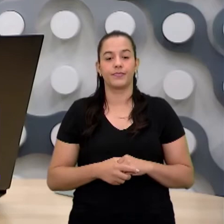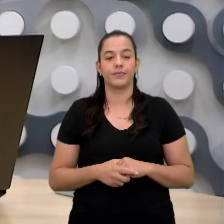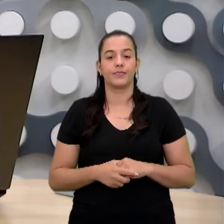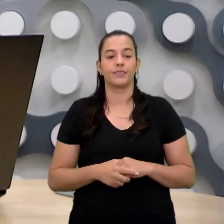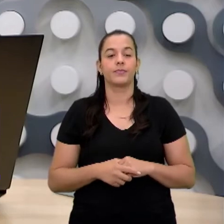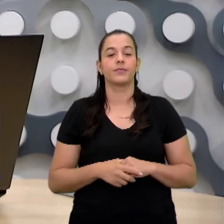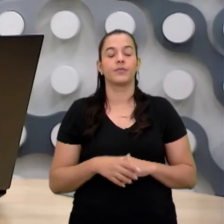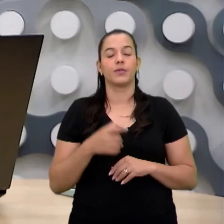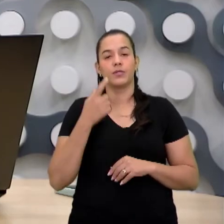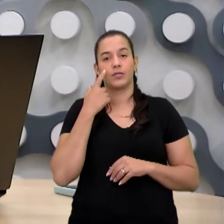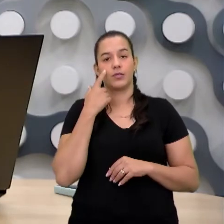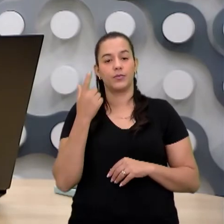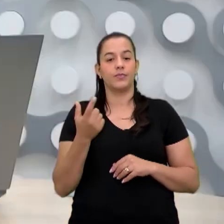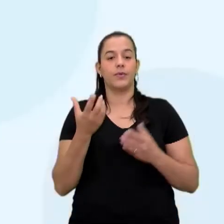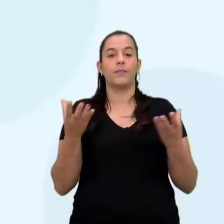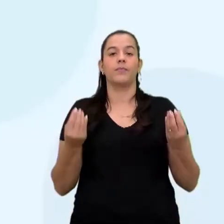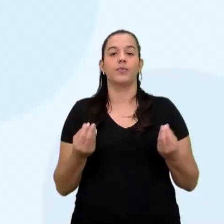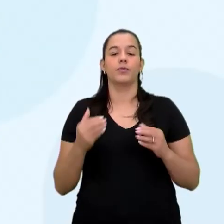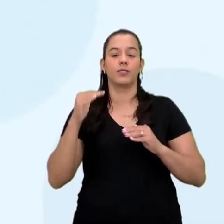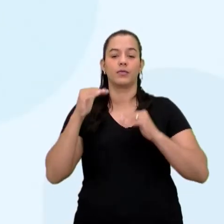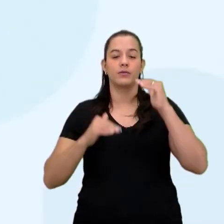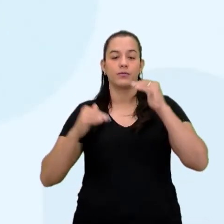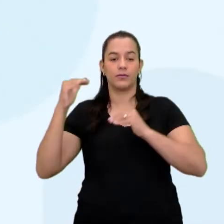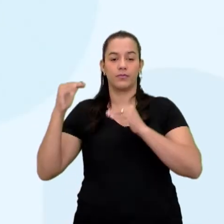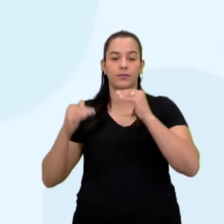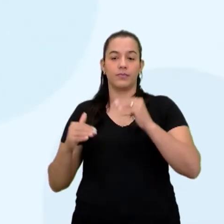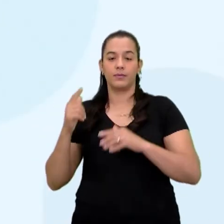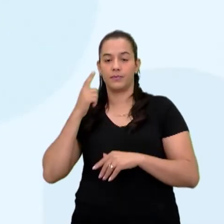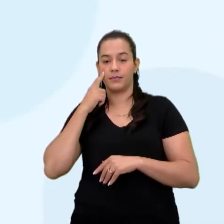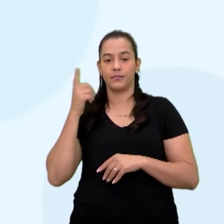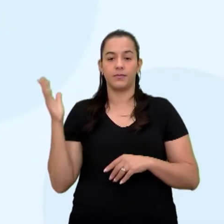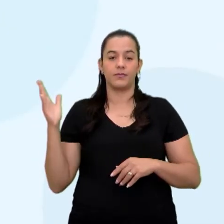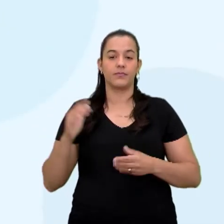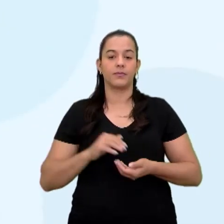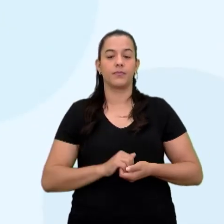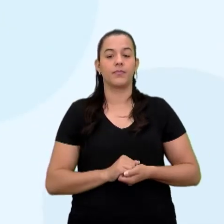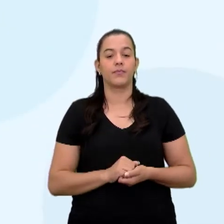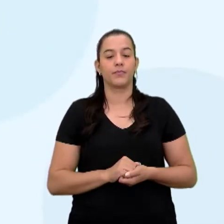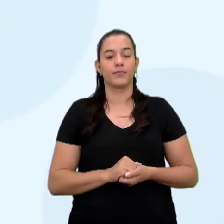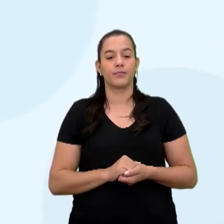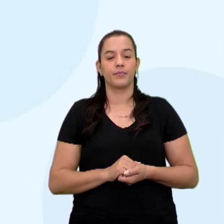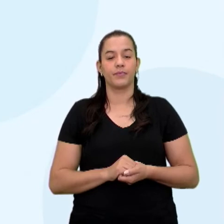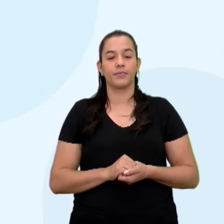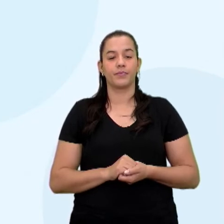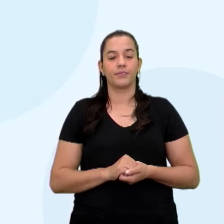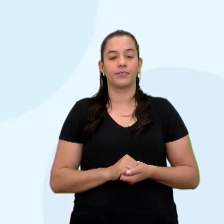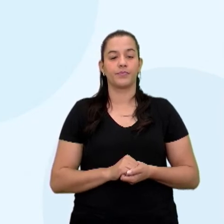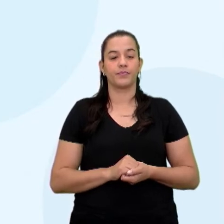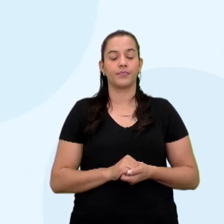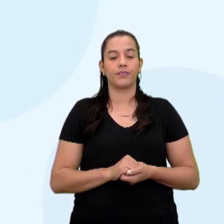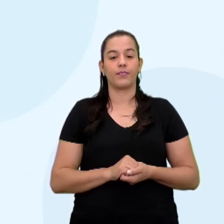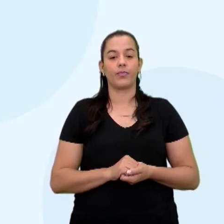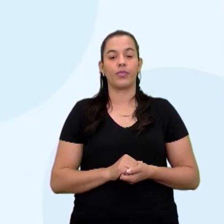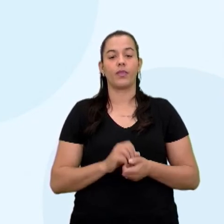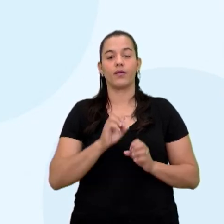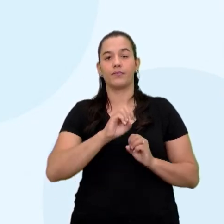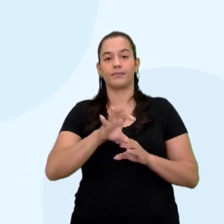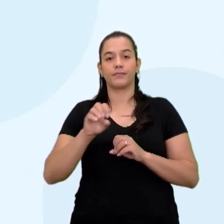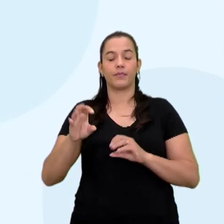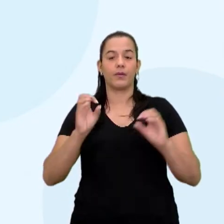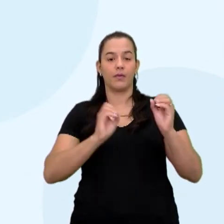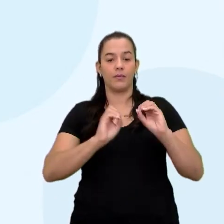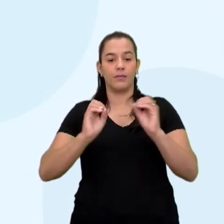aqui a discrepância maior nesta relação. Põe na tela, por gentileza. Tá aí, ó. Quem tem sem instrução tem